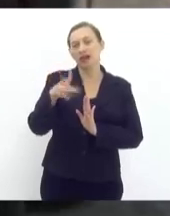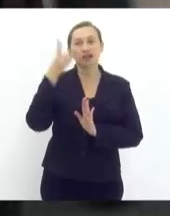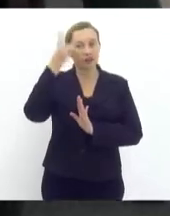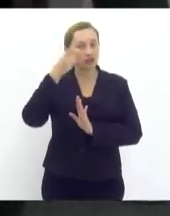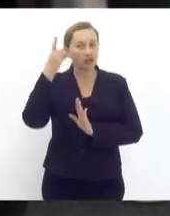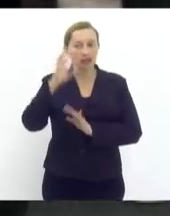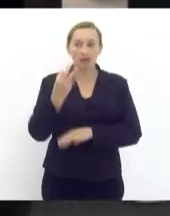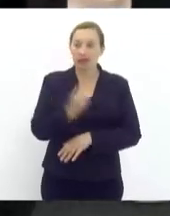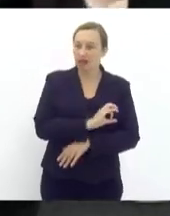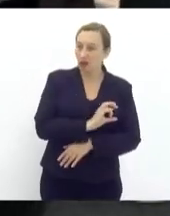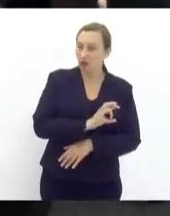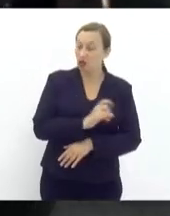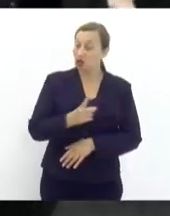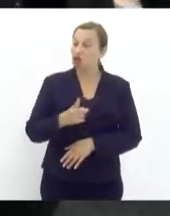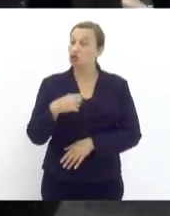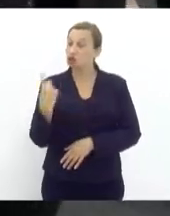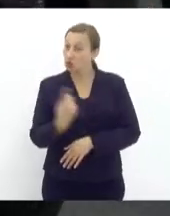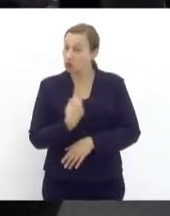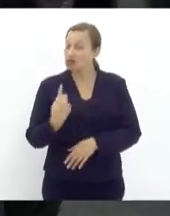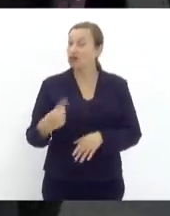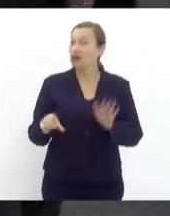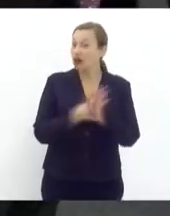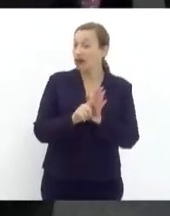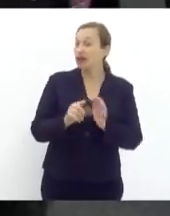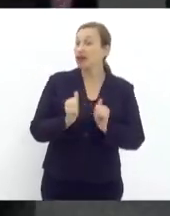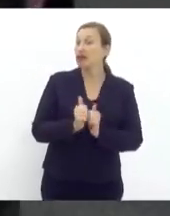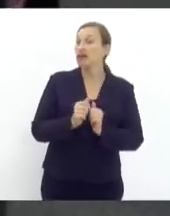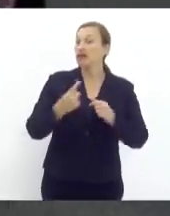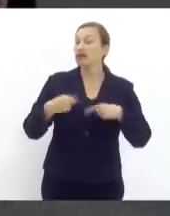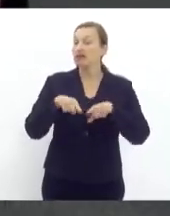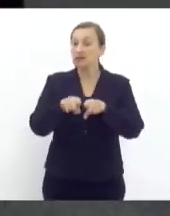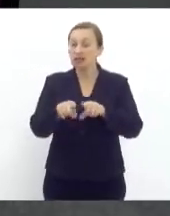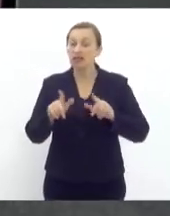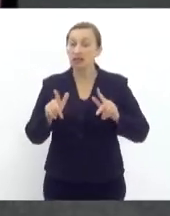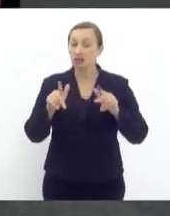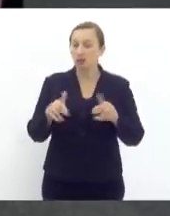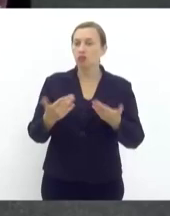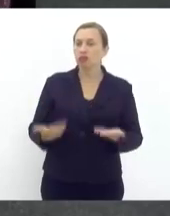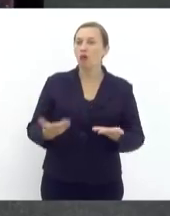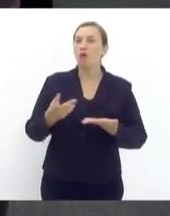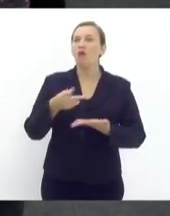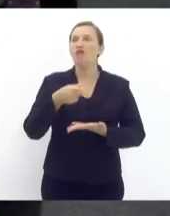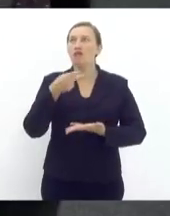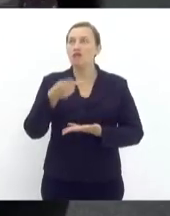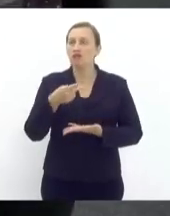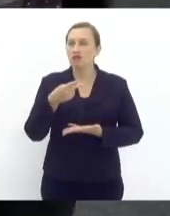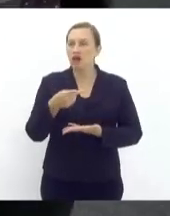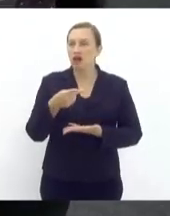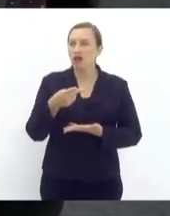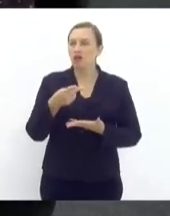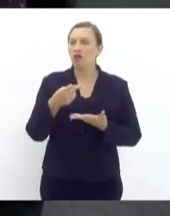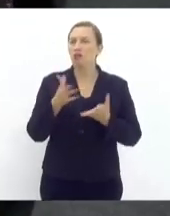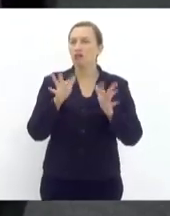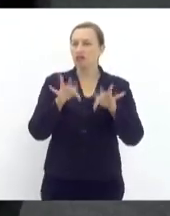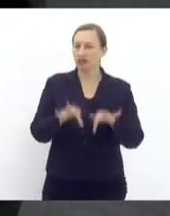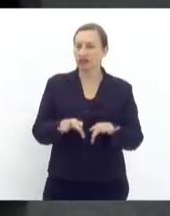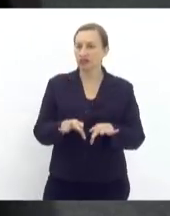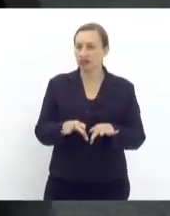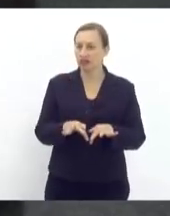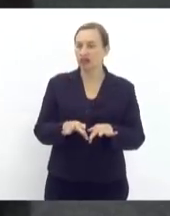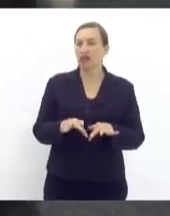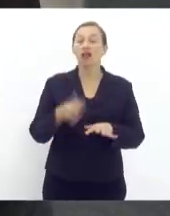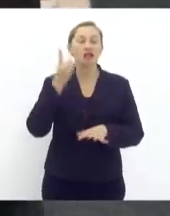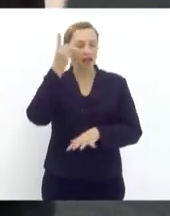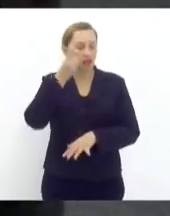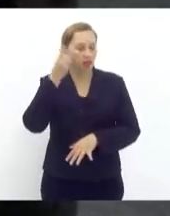leis nossas também que vão nesse mesmo sentido menciona para concluir veja